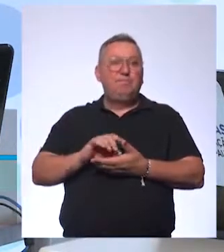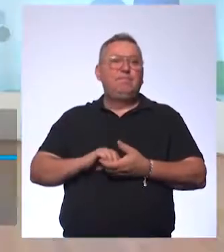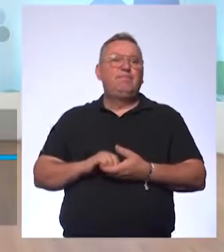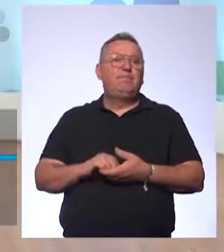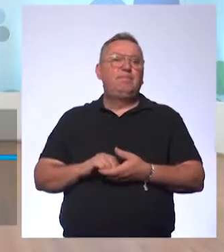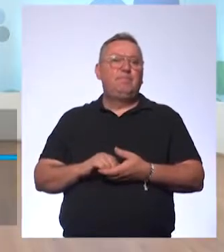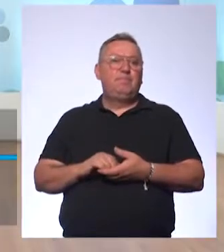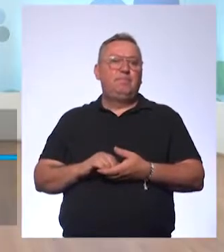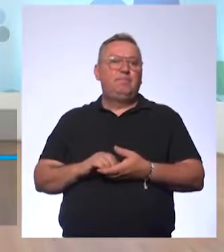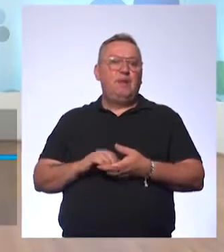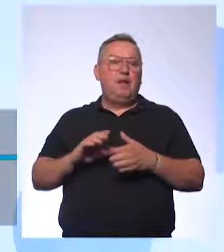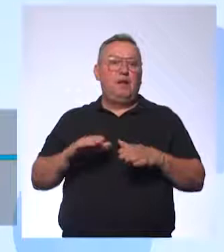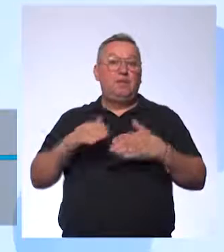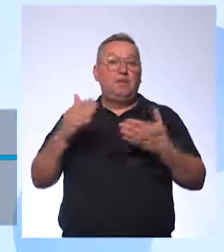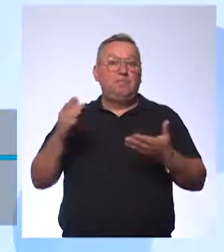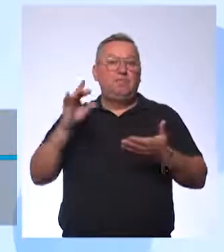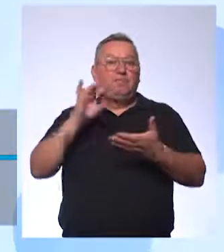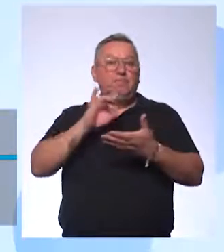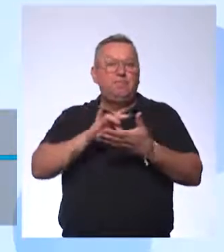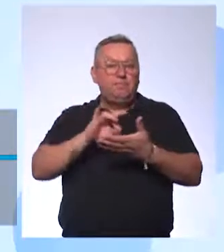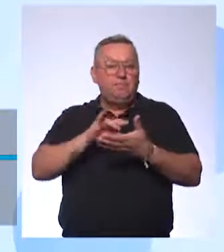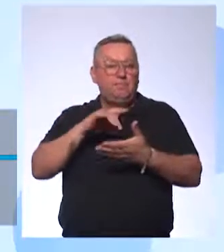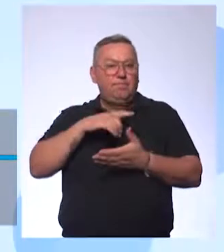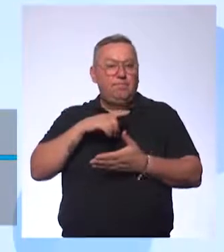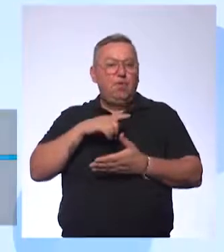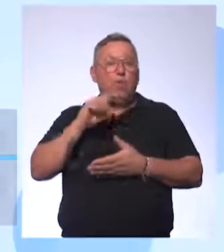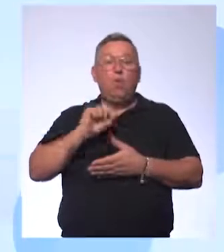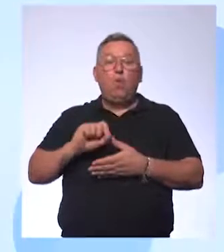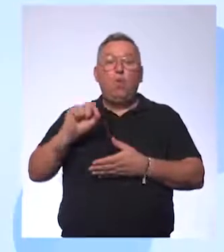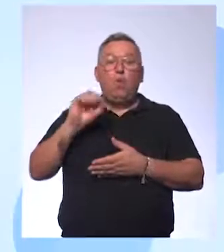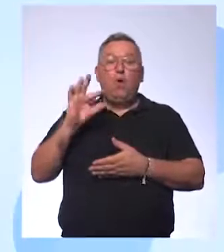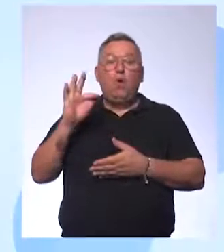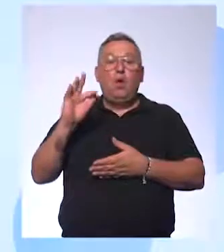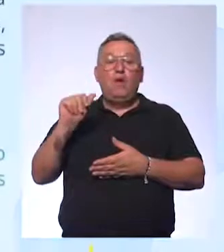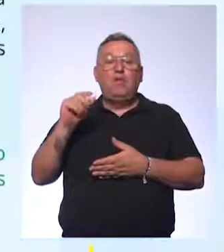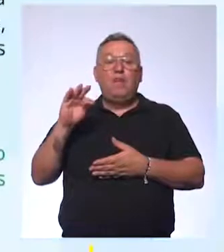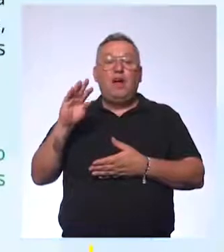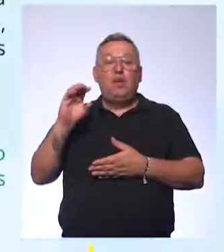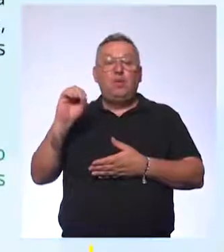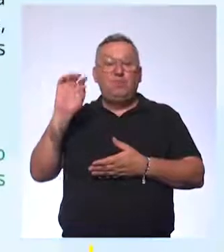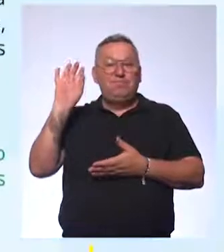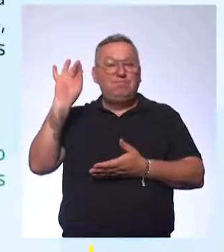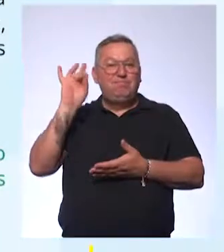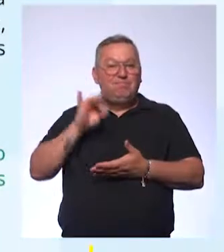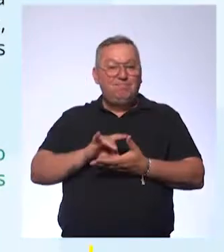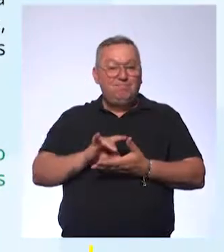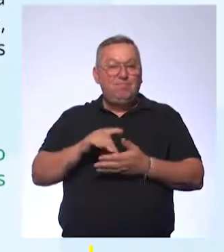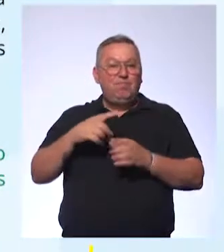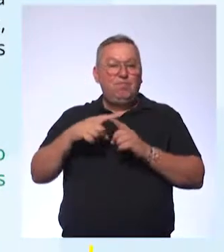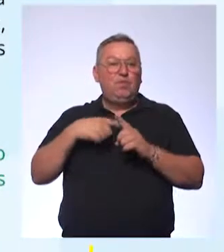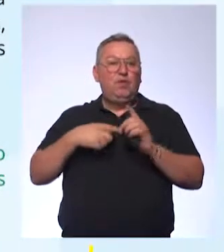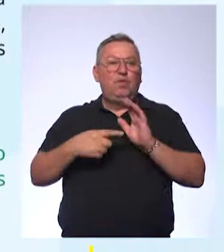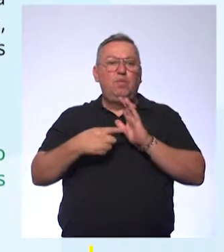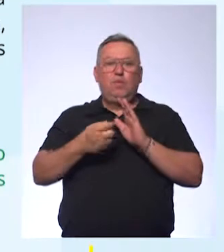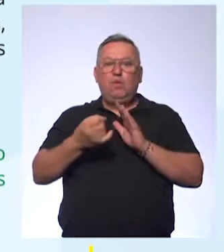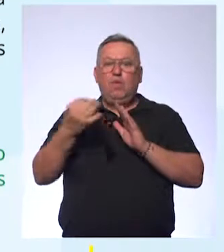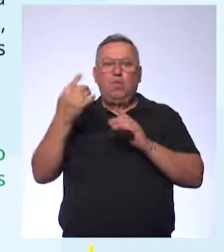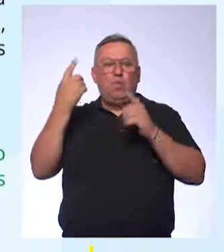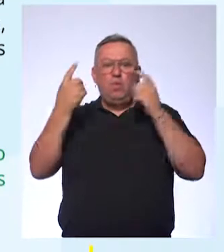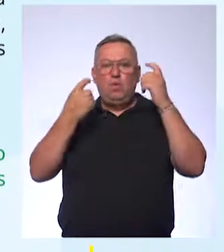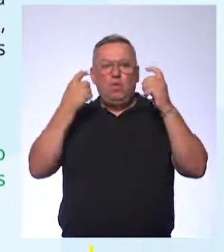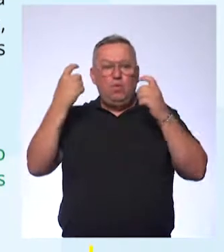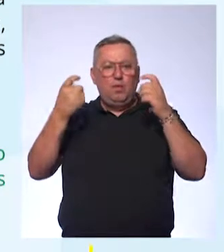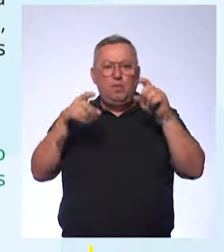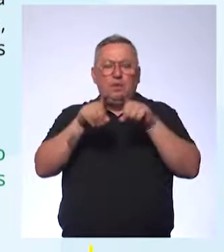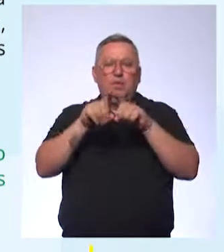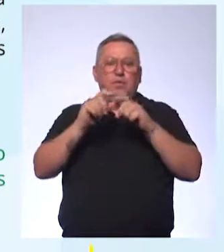Muito bem. Então, realmente, aí nós temos o quê? Fatos, né? Esse texto ele apresenta muitos fatos. A preocupação mundial